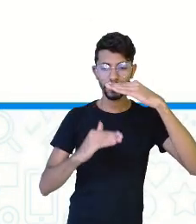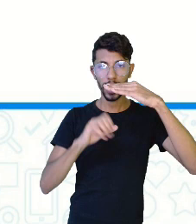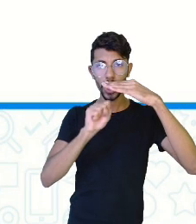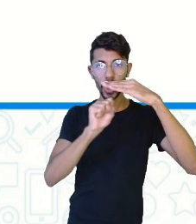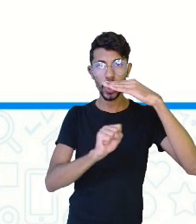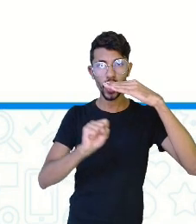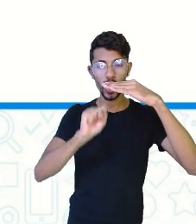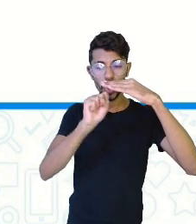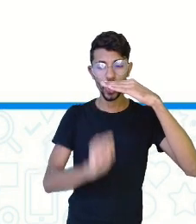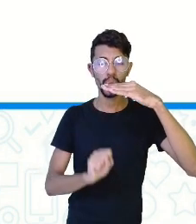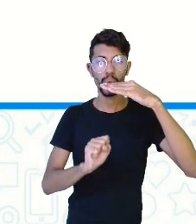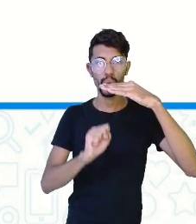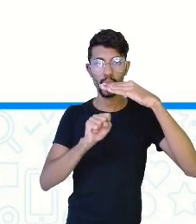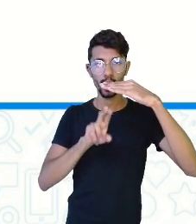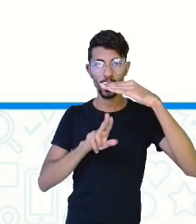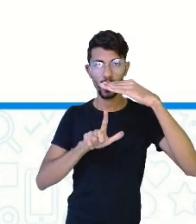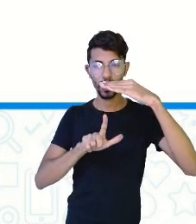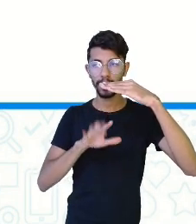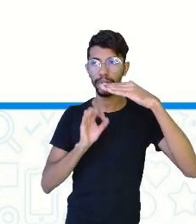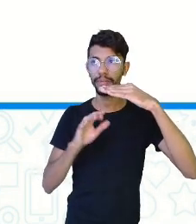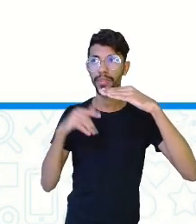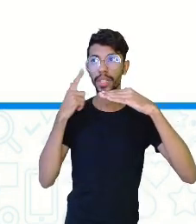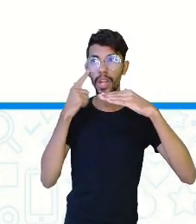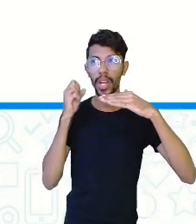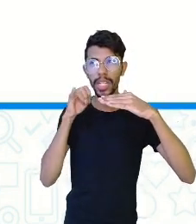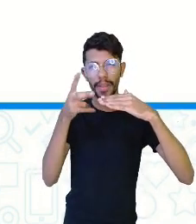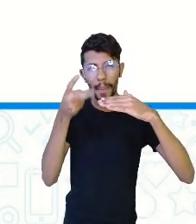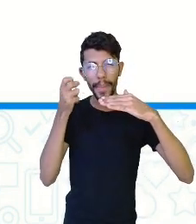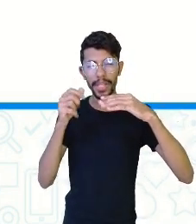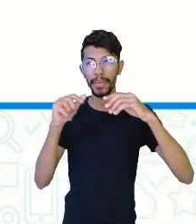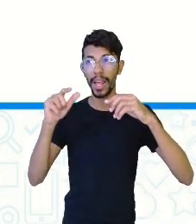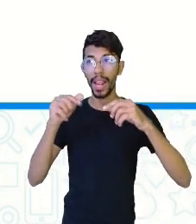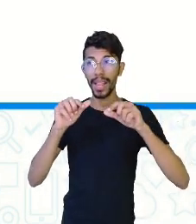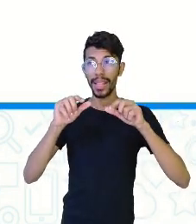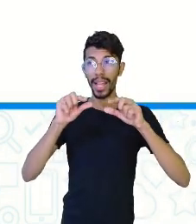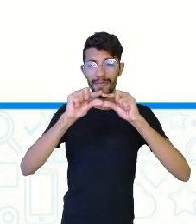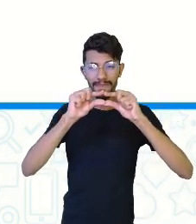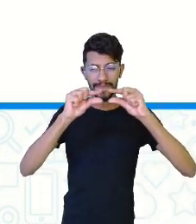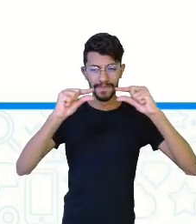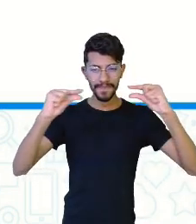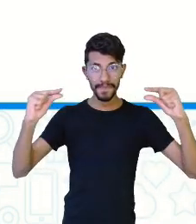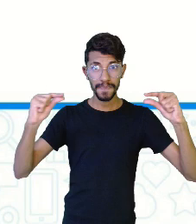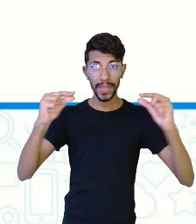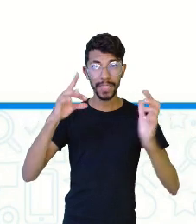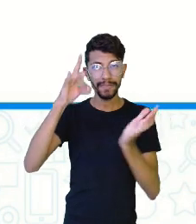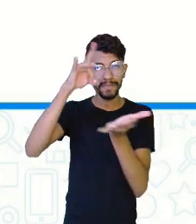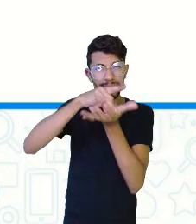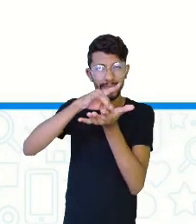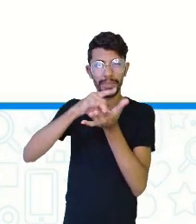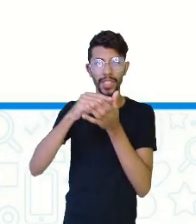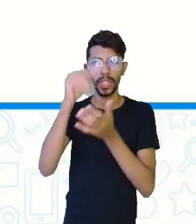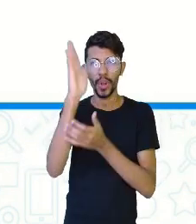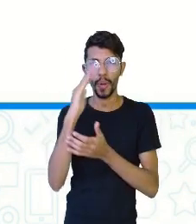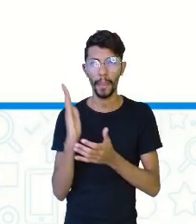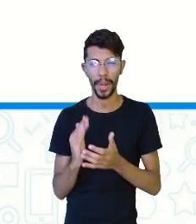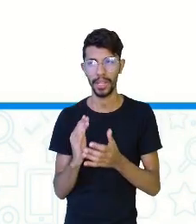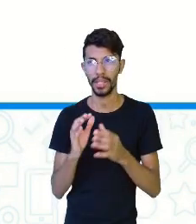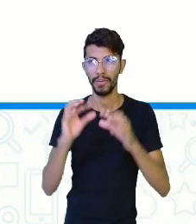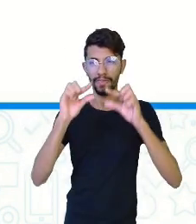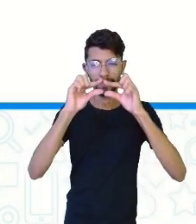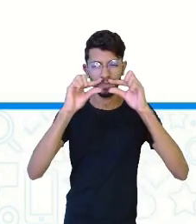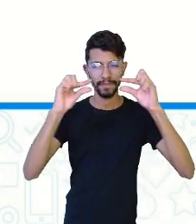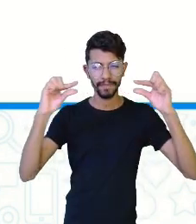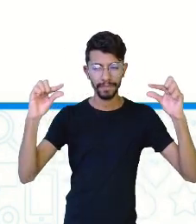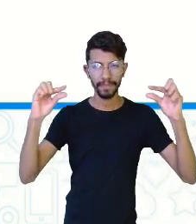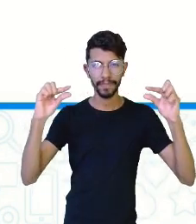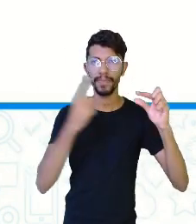observar, ela passa bem por cima do Brasil. Quanto mais próximo à linha do Equador